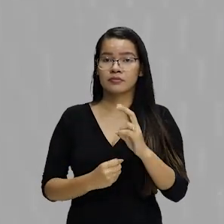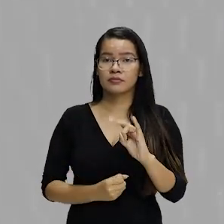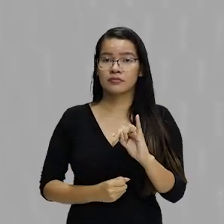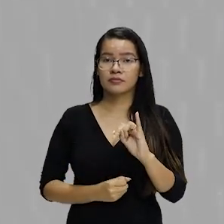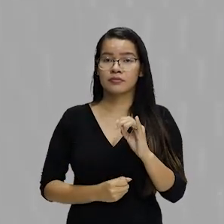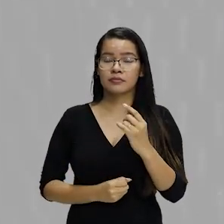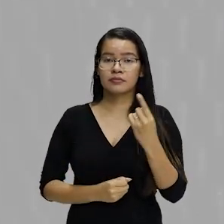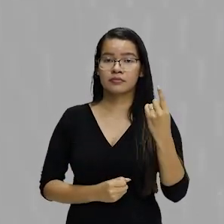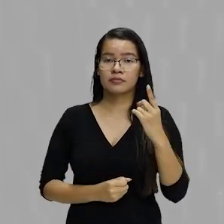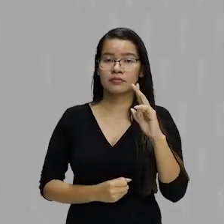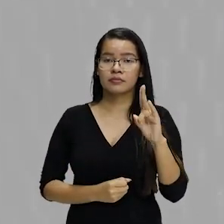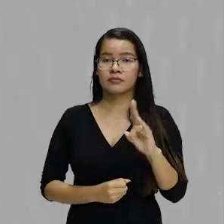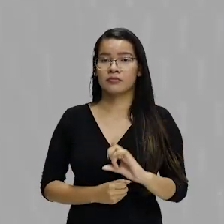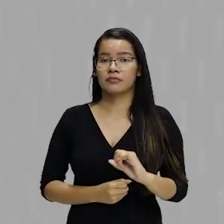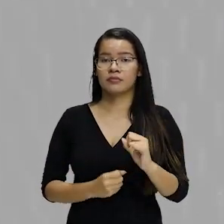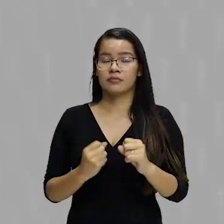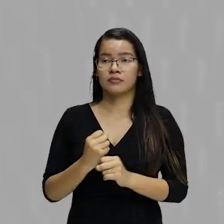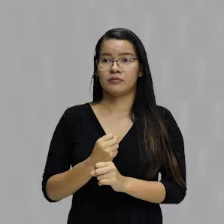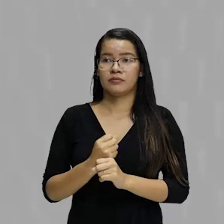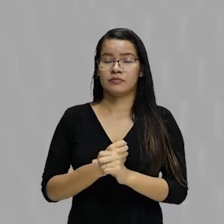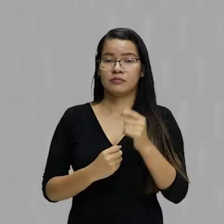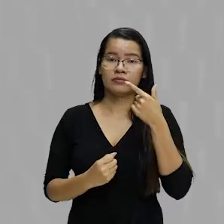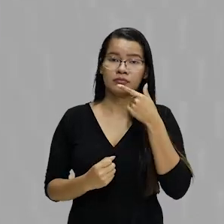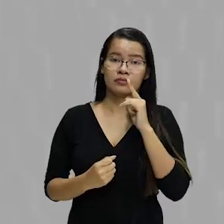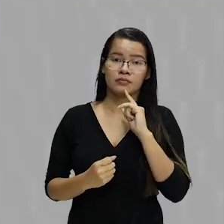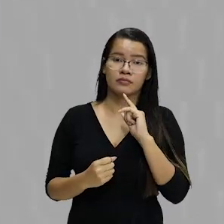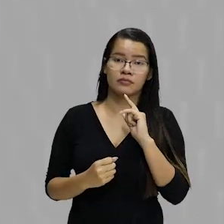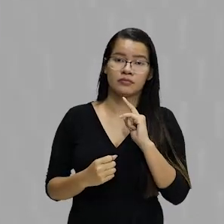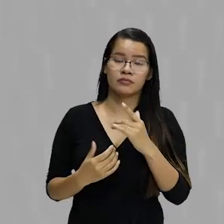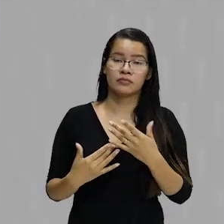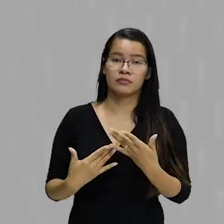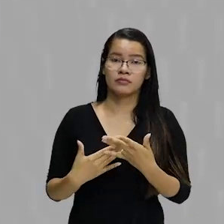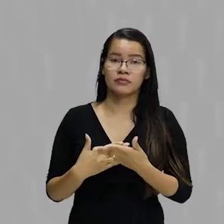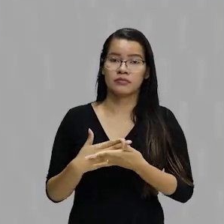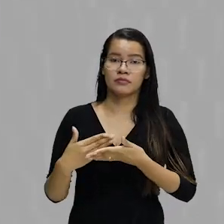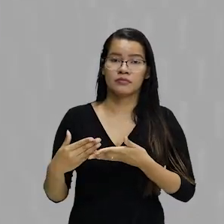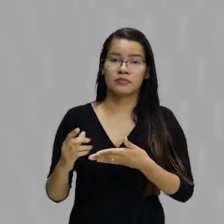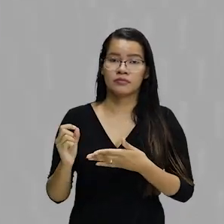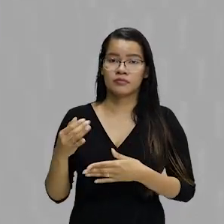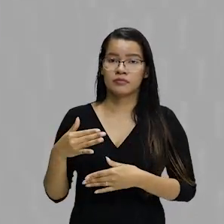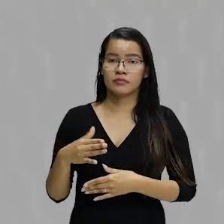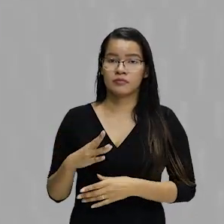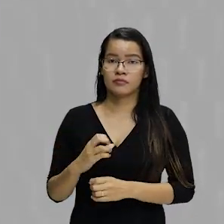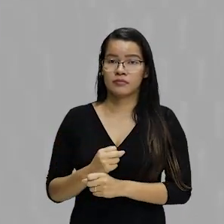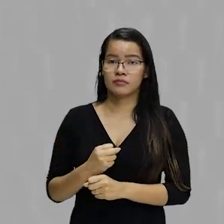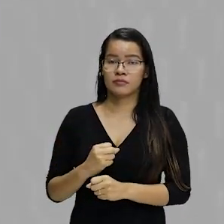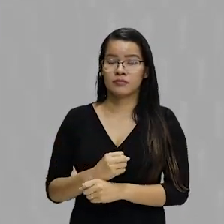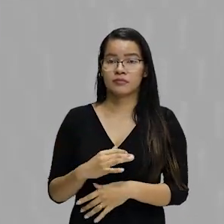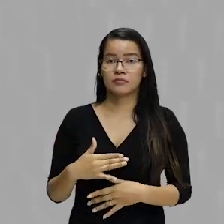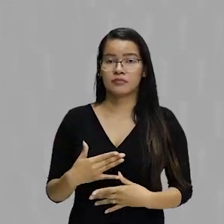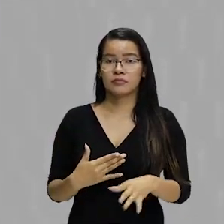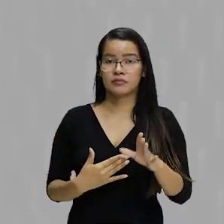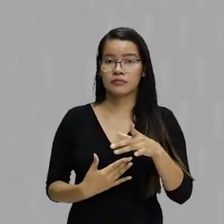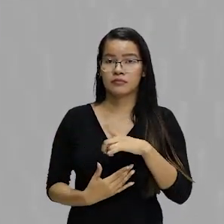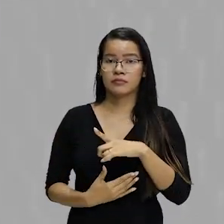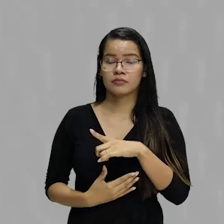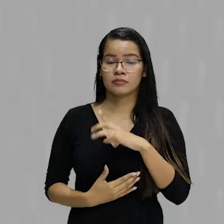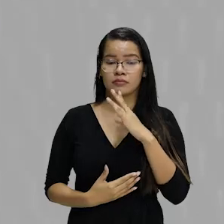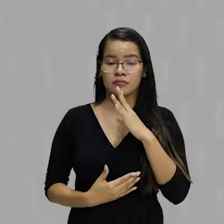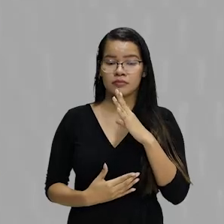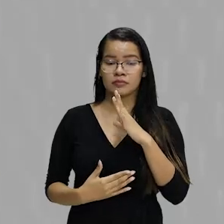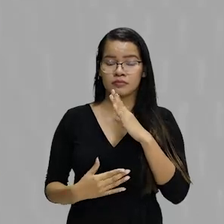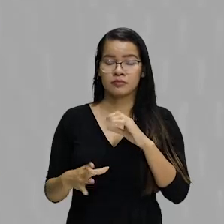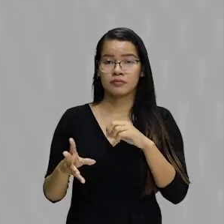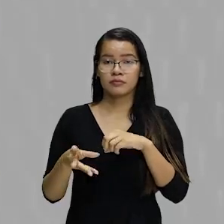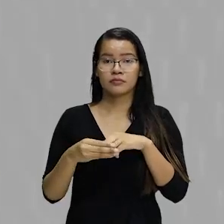até o final do corredor, então a partir dali nascia um novo ciclo, nascia um novo ano. Então eles já tinham conhecimento da duração do ano, assim